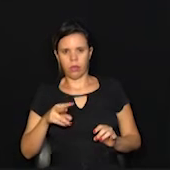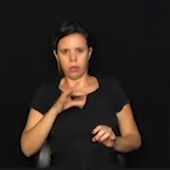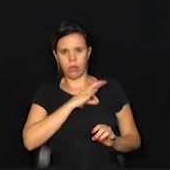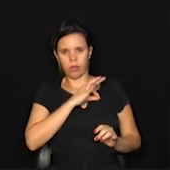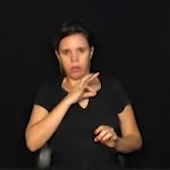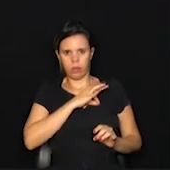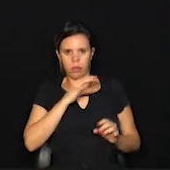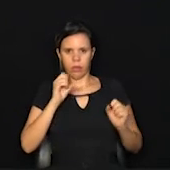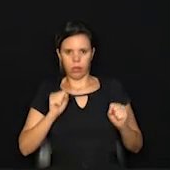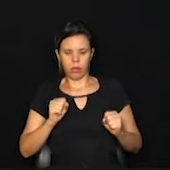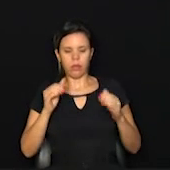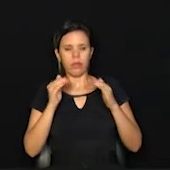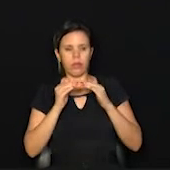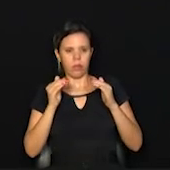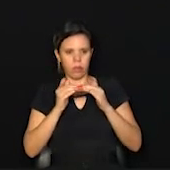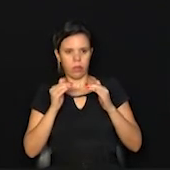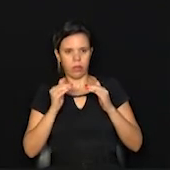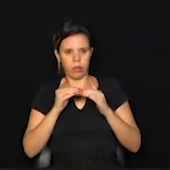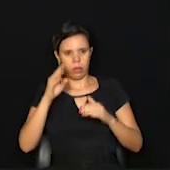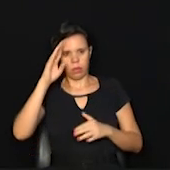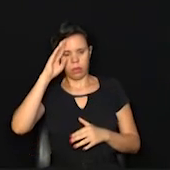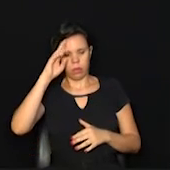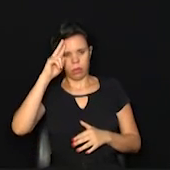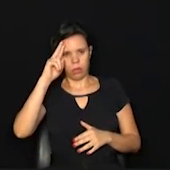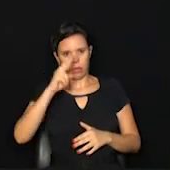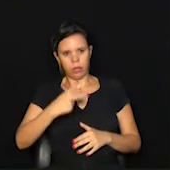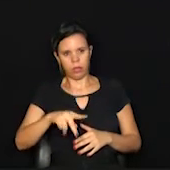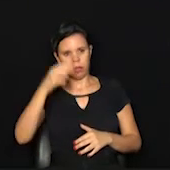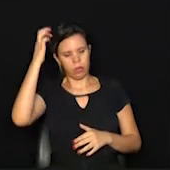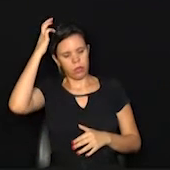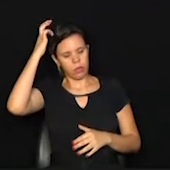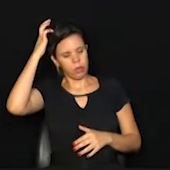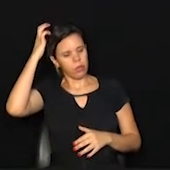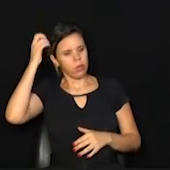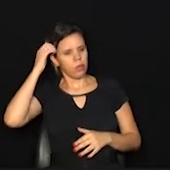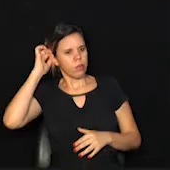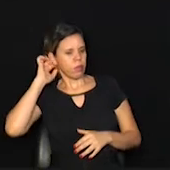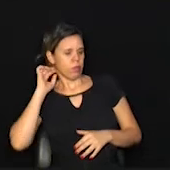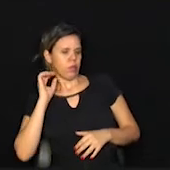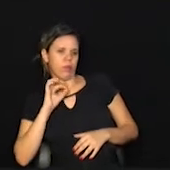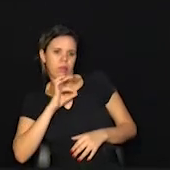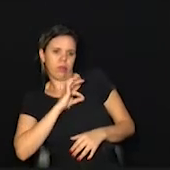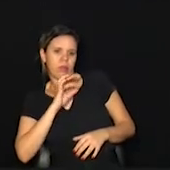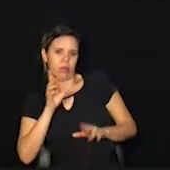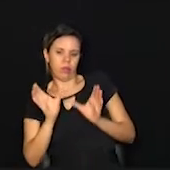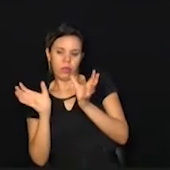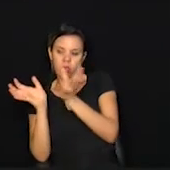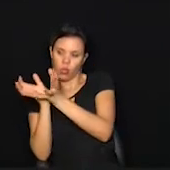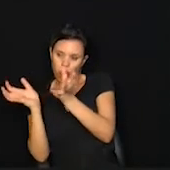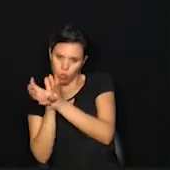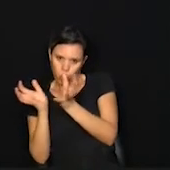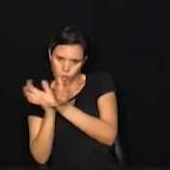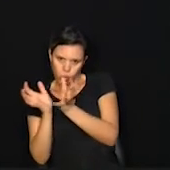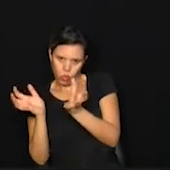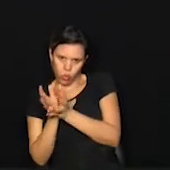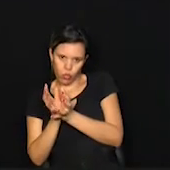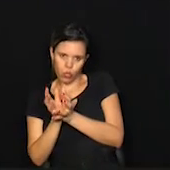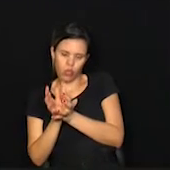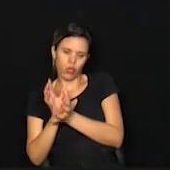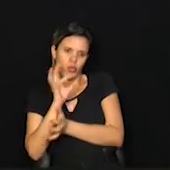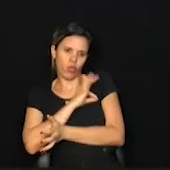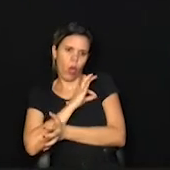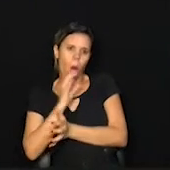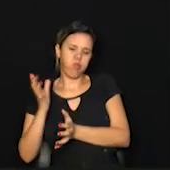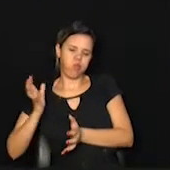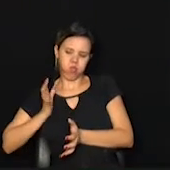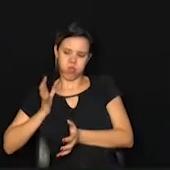soldado na ponta possa concordar com o seu Comandante com o André de concordar com seu General existe uma cúpula das Forças Armadas que ganha muito